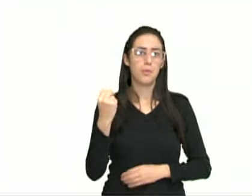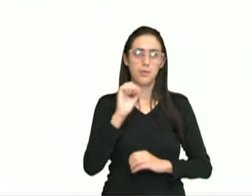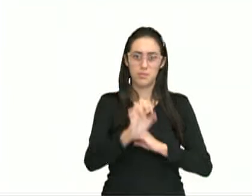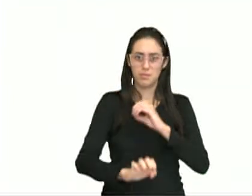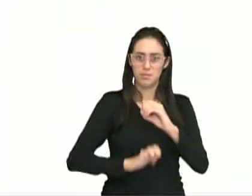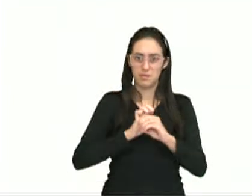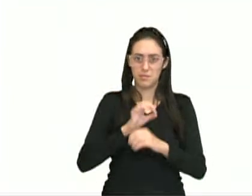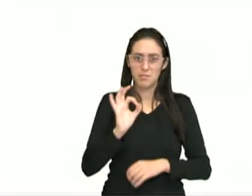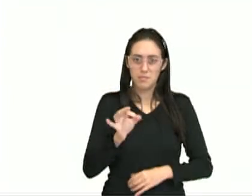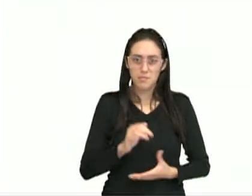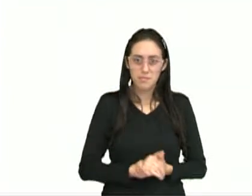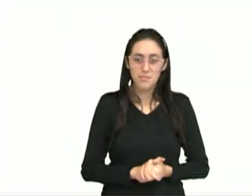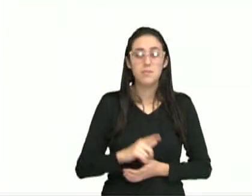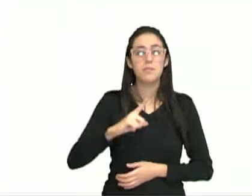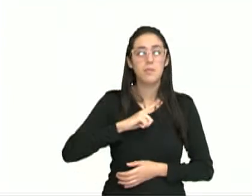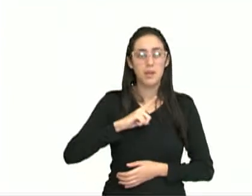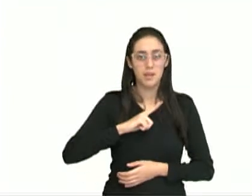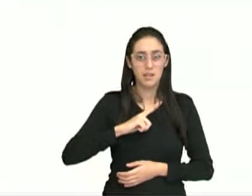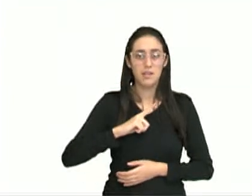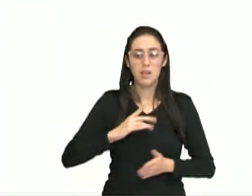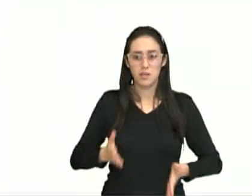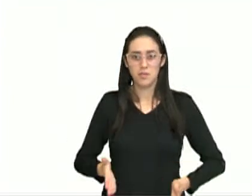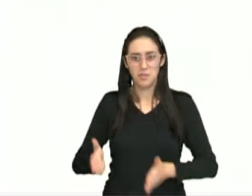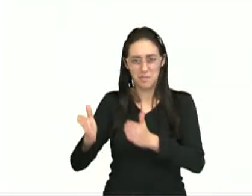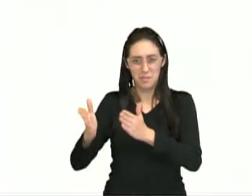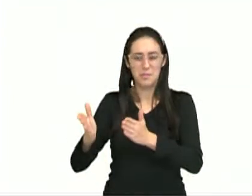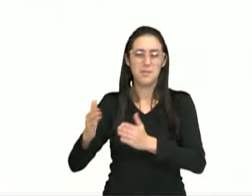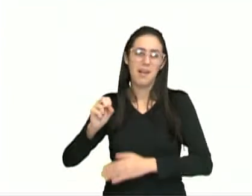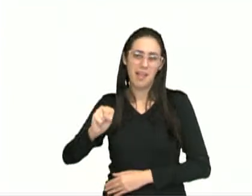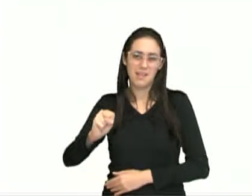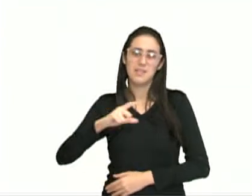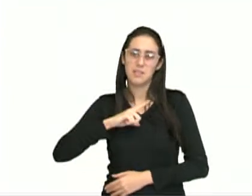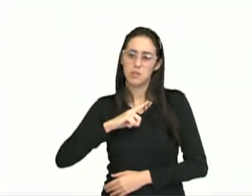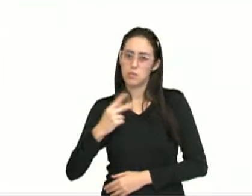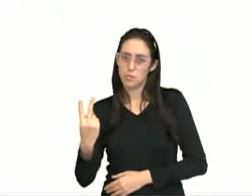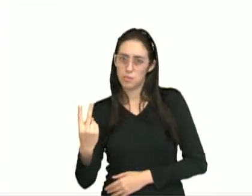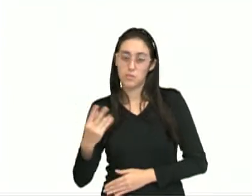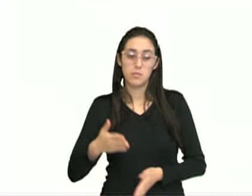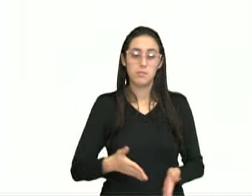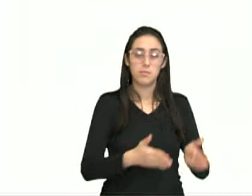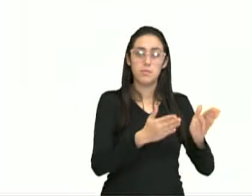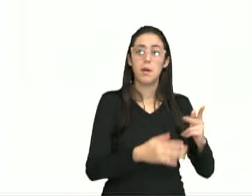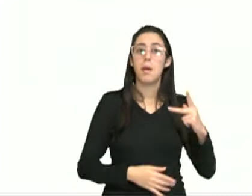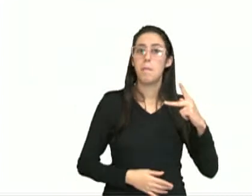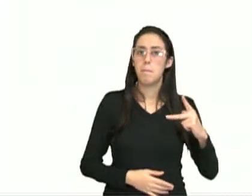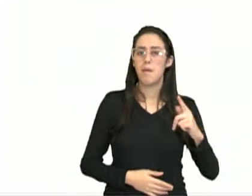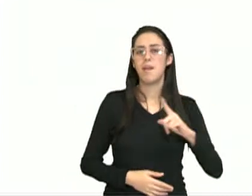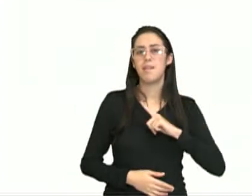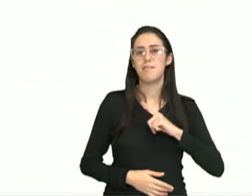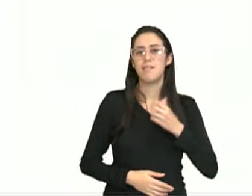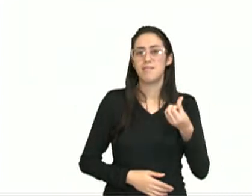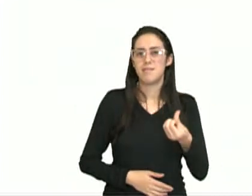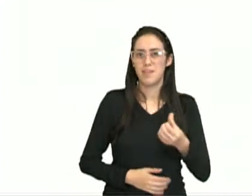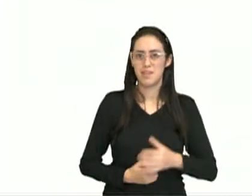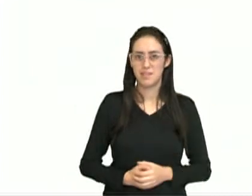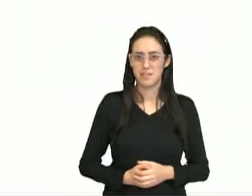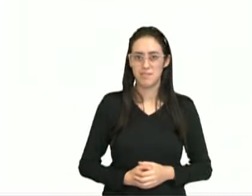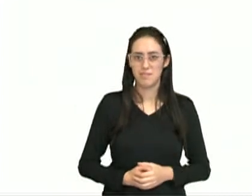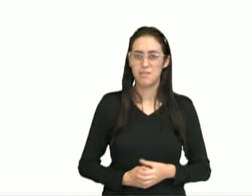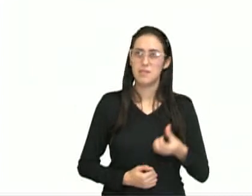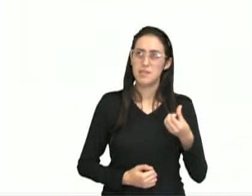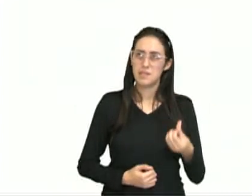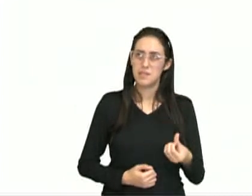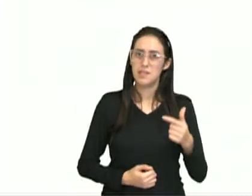E olha só, ele tem uma rua do tipo S, que cabem 2, e uma rua do tipo P, que cabem 6. 6, 7,